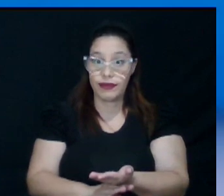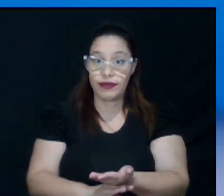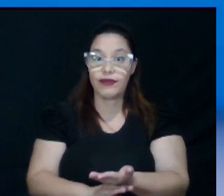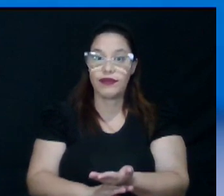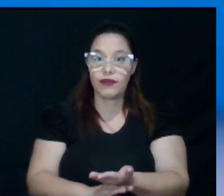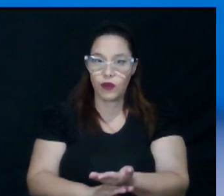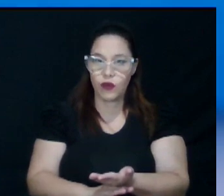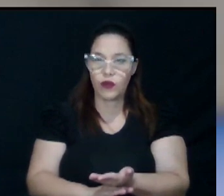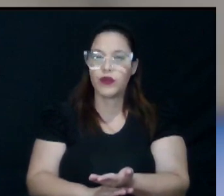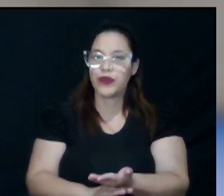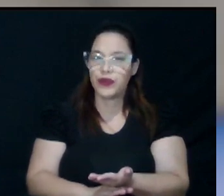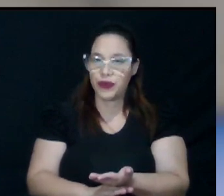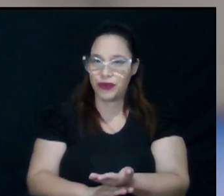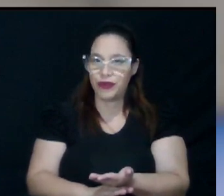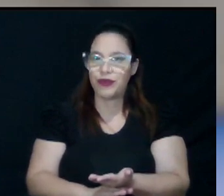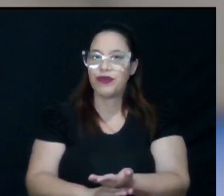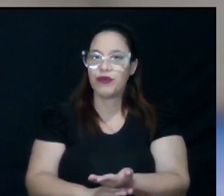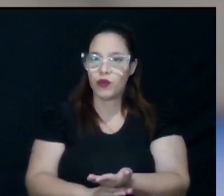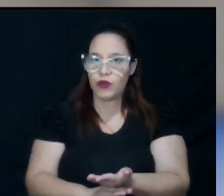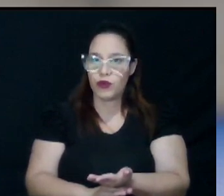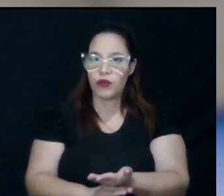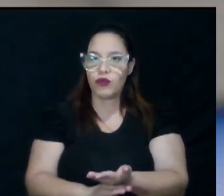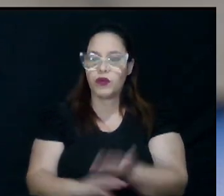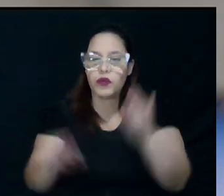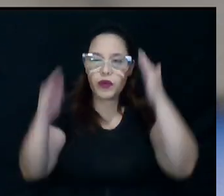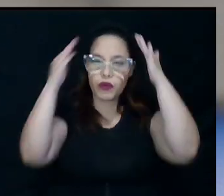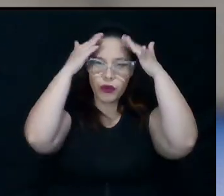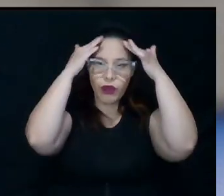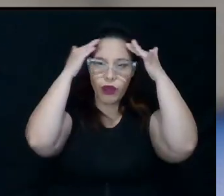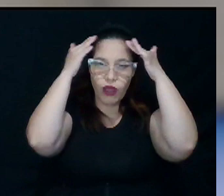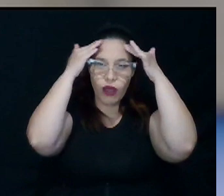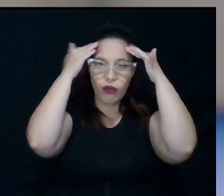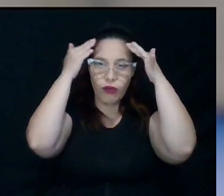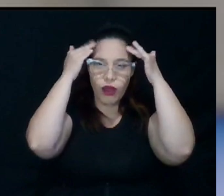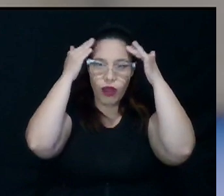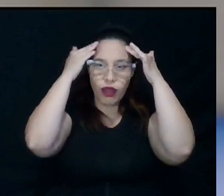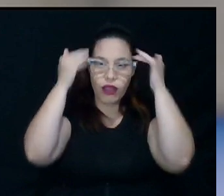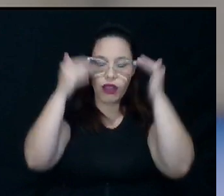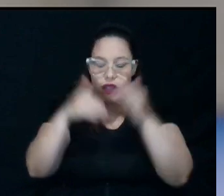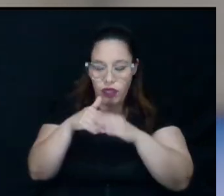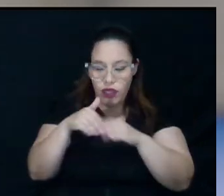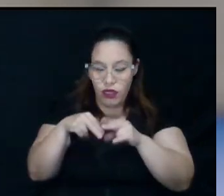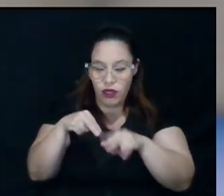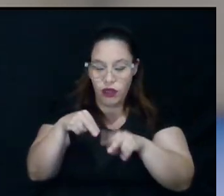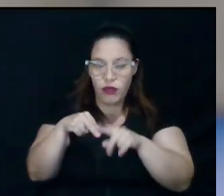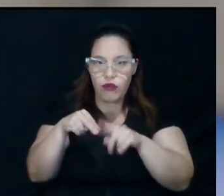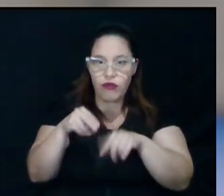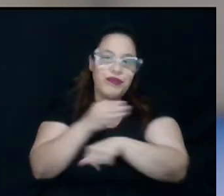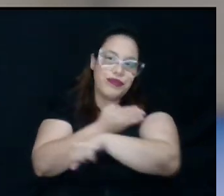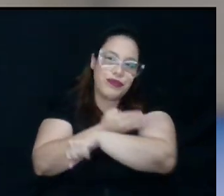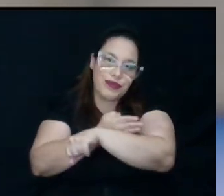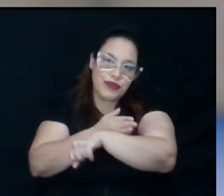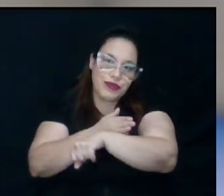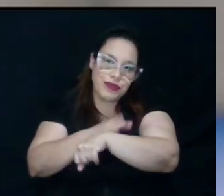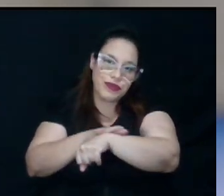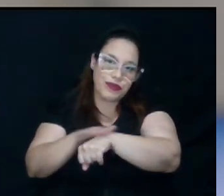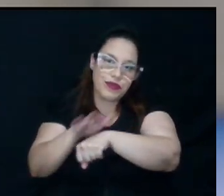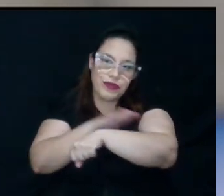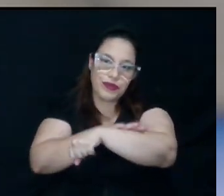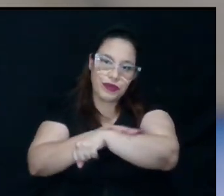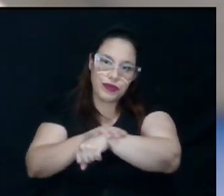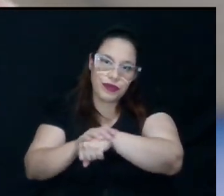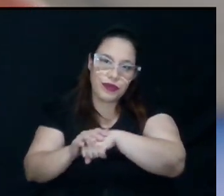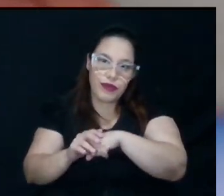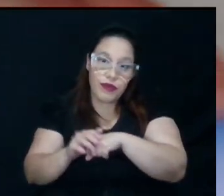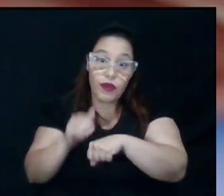dos bebês, da cabeça aos pezinhos, e limpa a pele com suavidade. Mais de 300 unidades